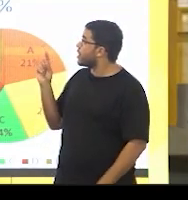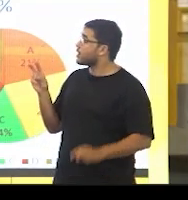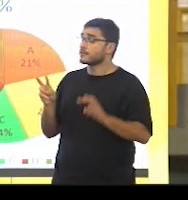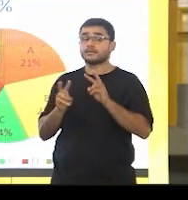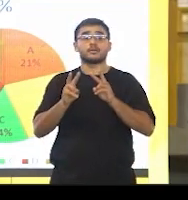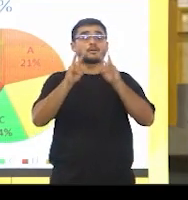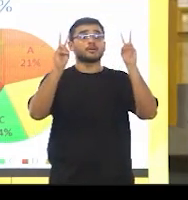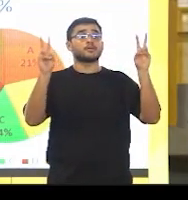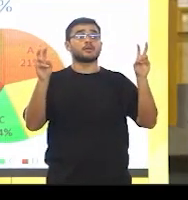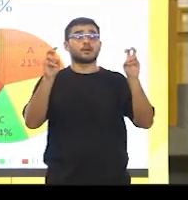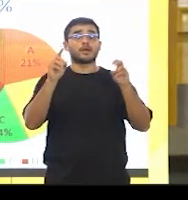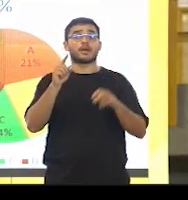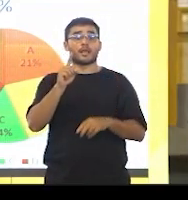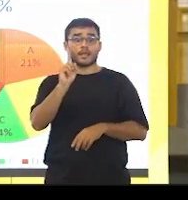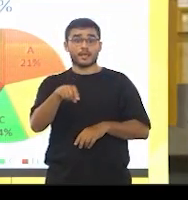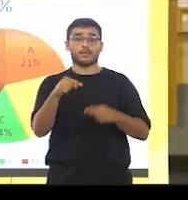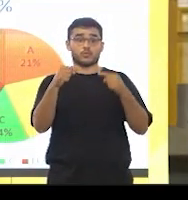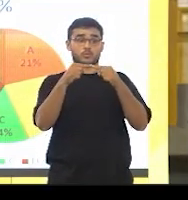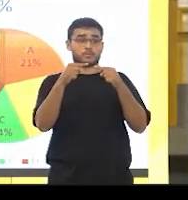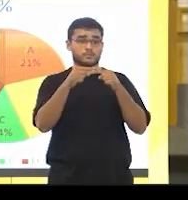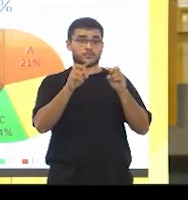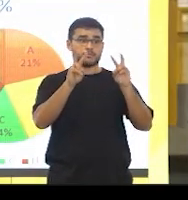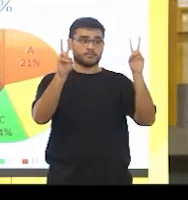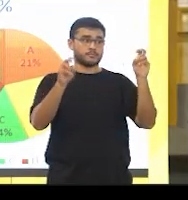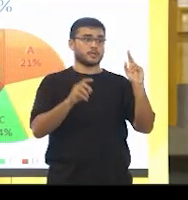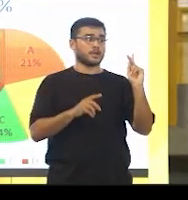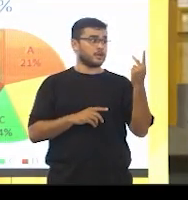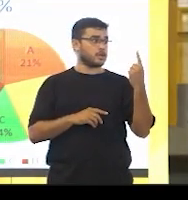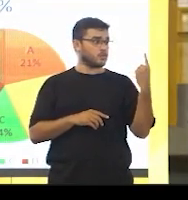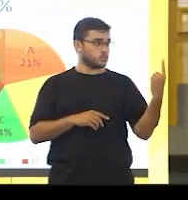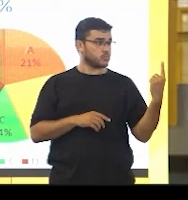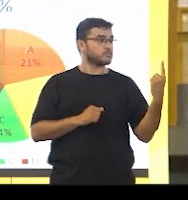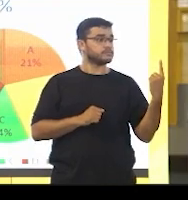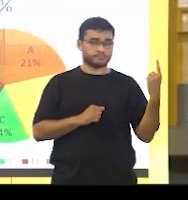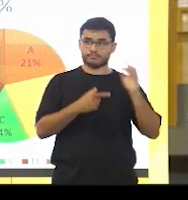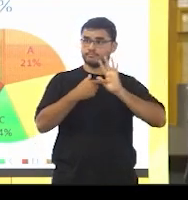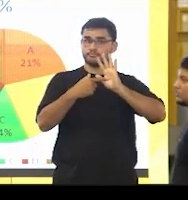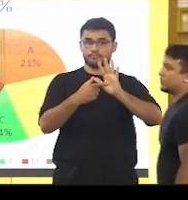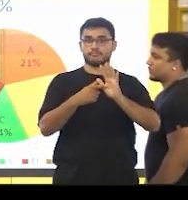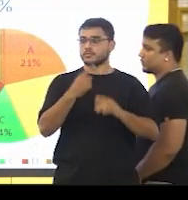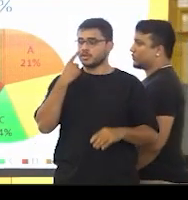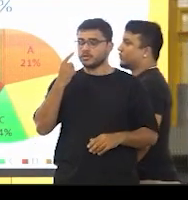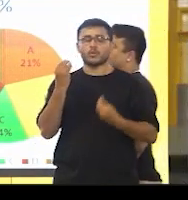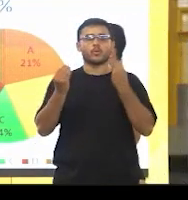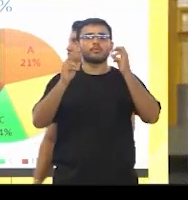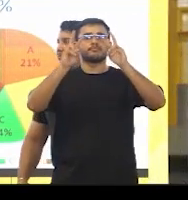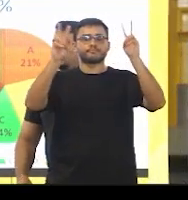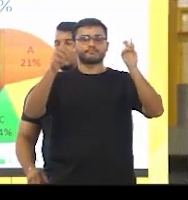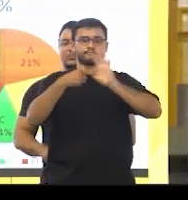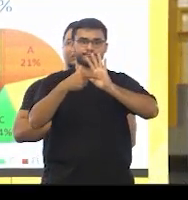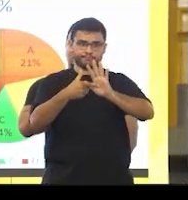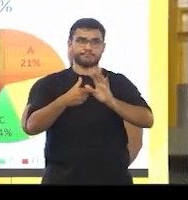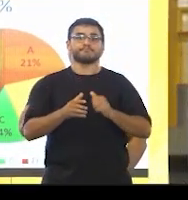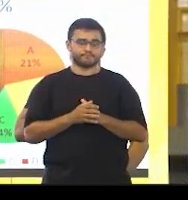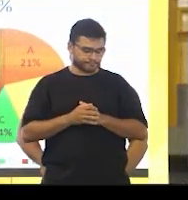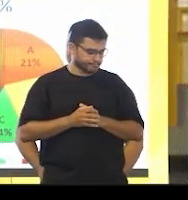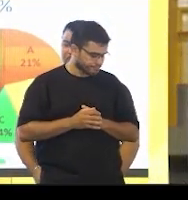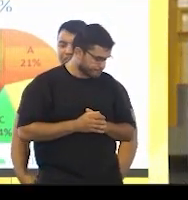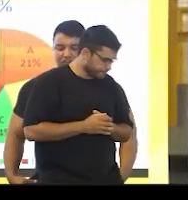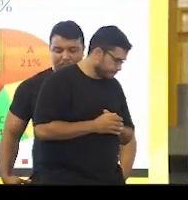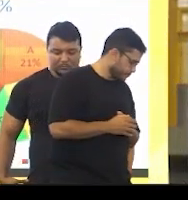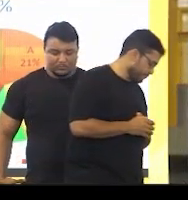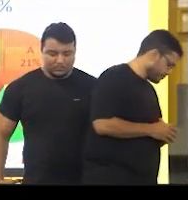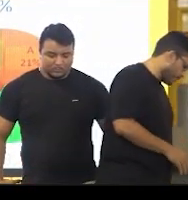questão é a habilidade 1, interpretar histórica e ou geograficamente